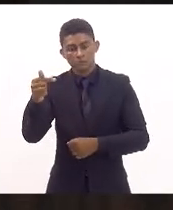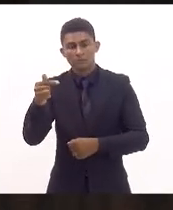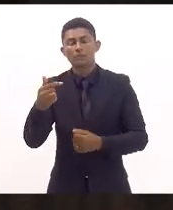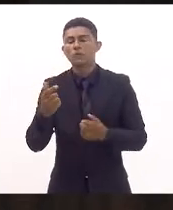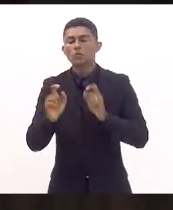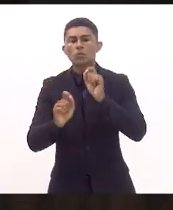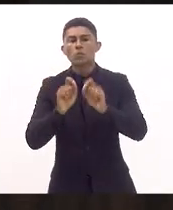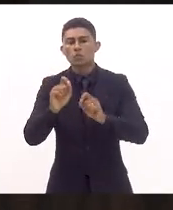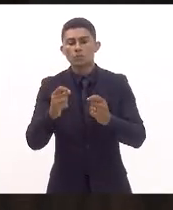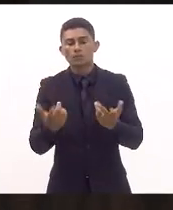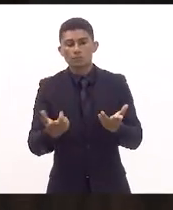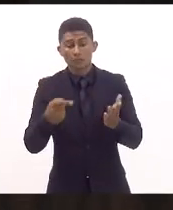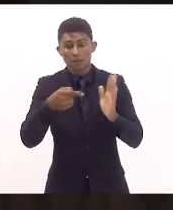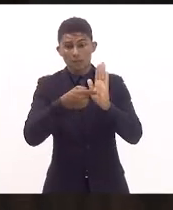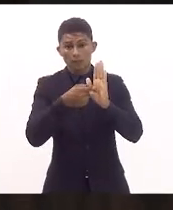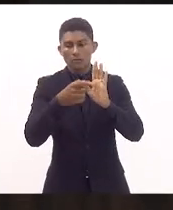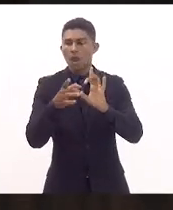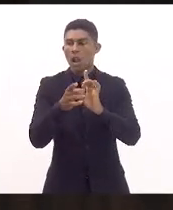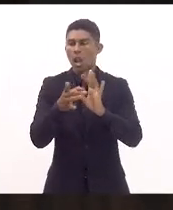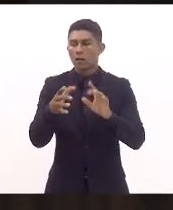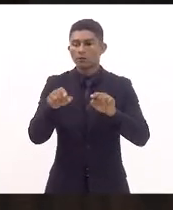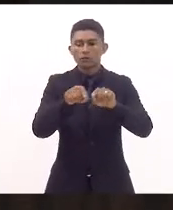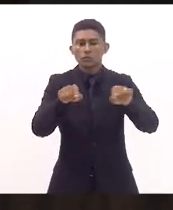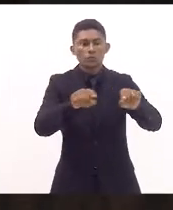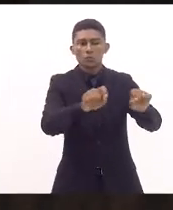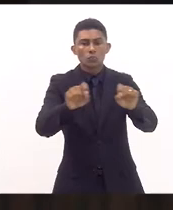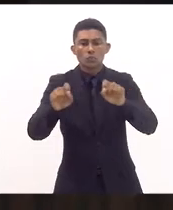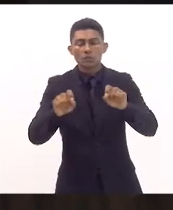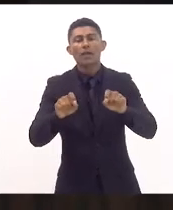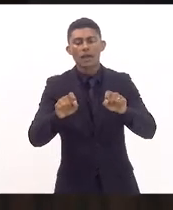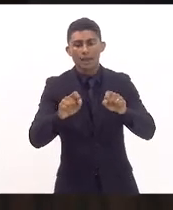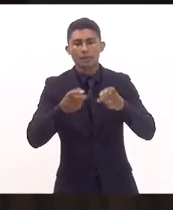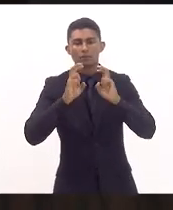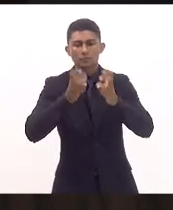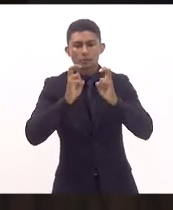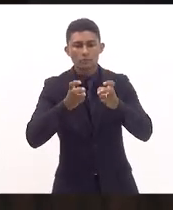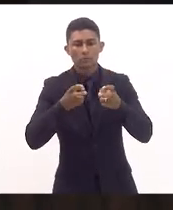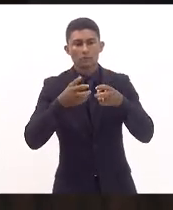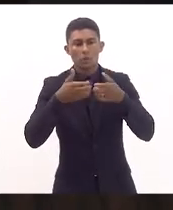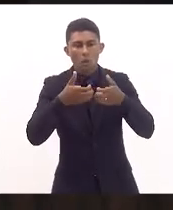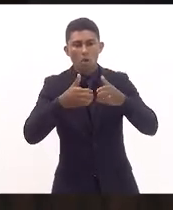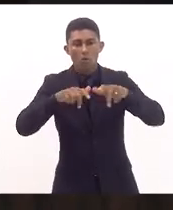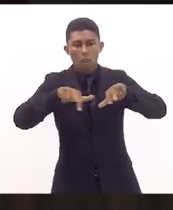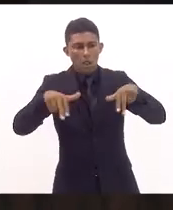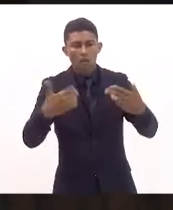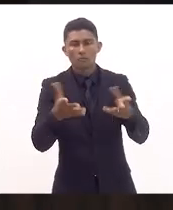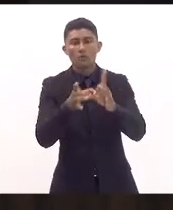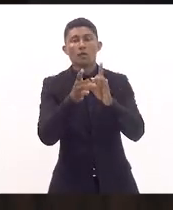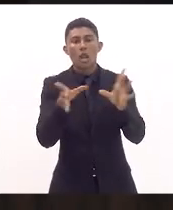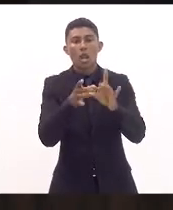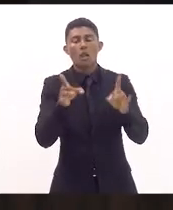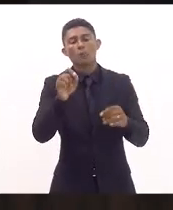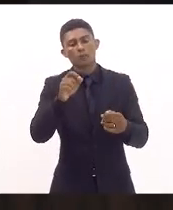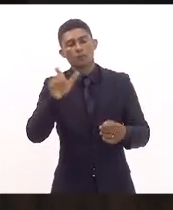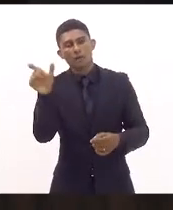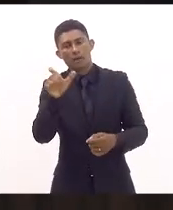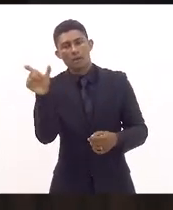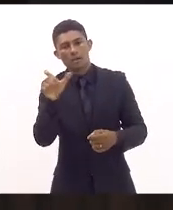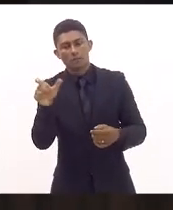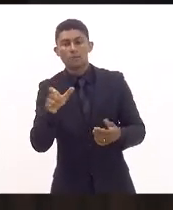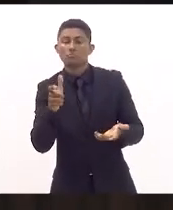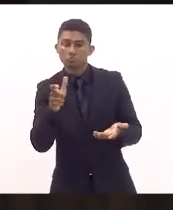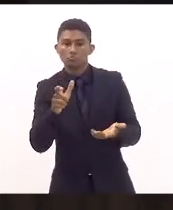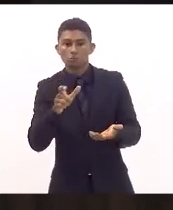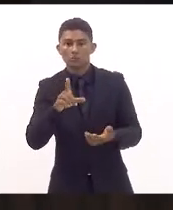dispõe sobre a autorização para divulgação em veículos de transporte de passageiros no âmbito do Estado do Rio de Janeiro sobre aceitação de cartões de